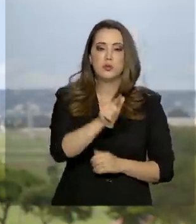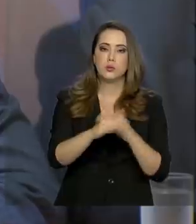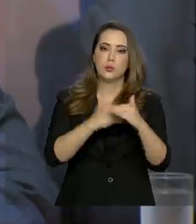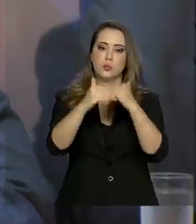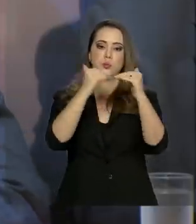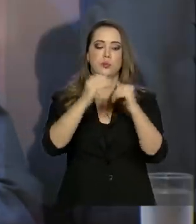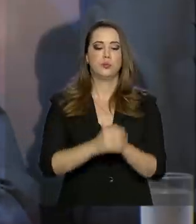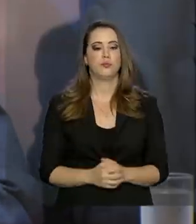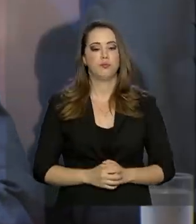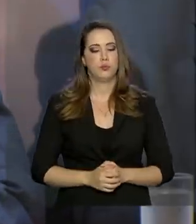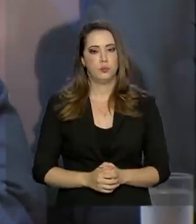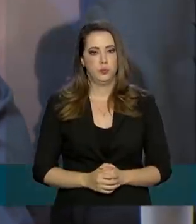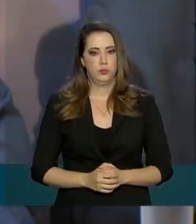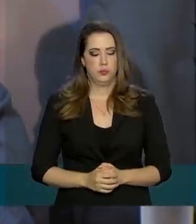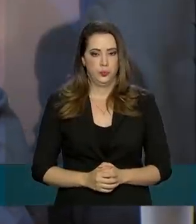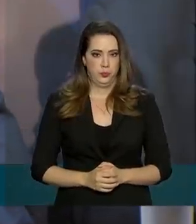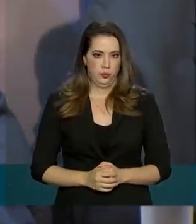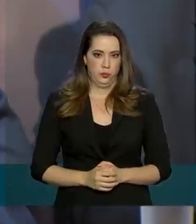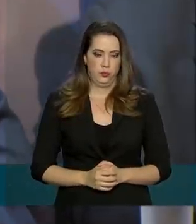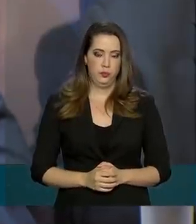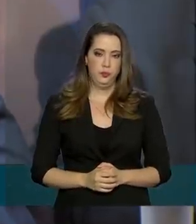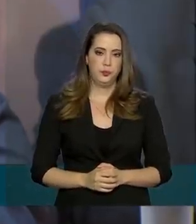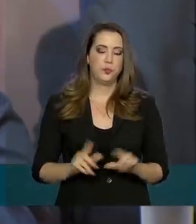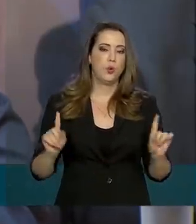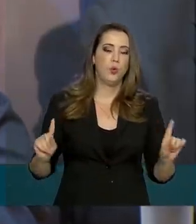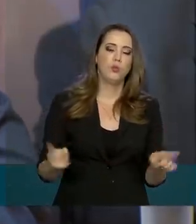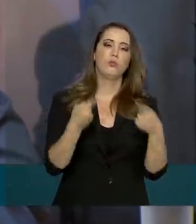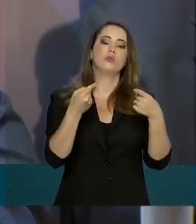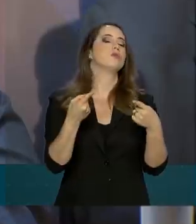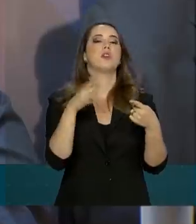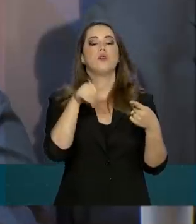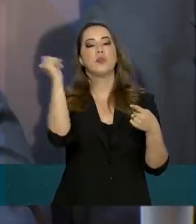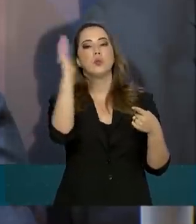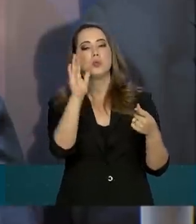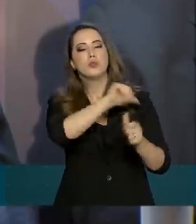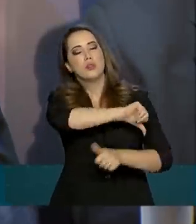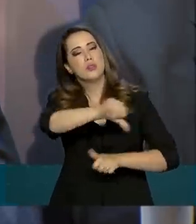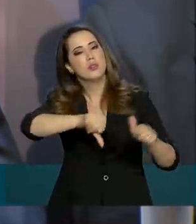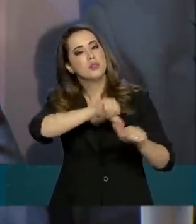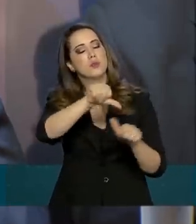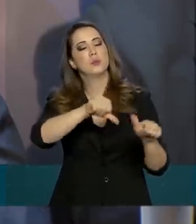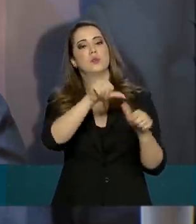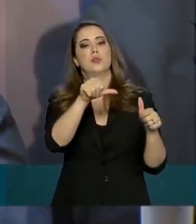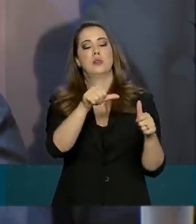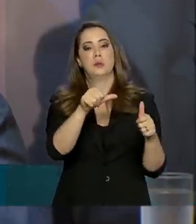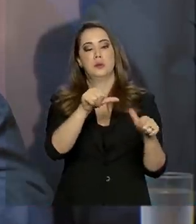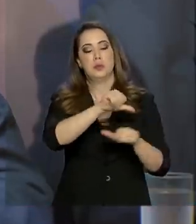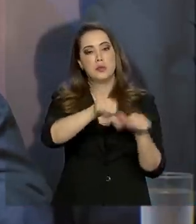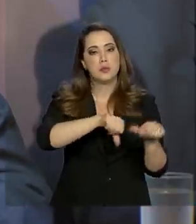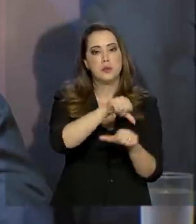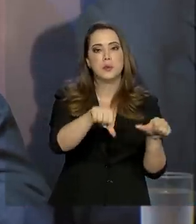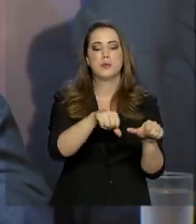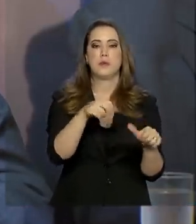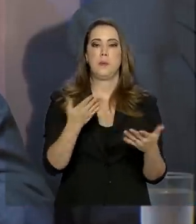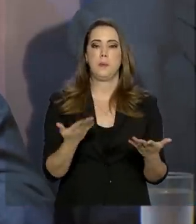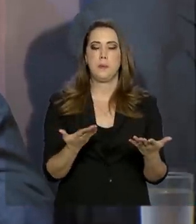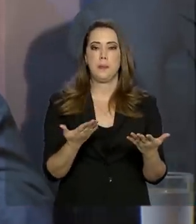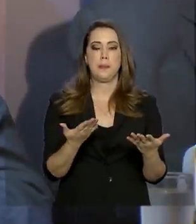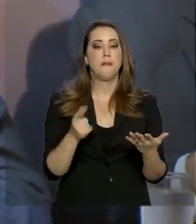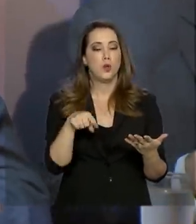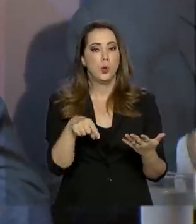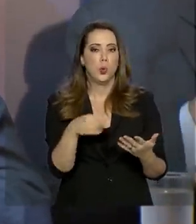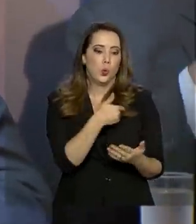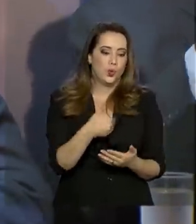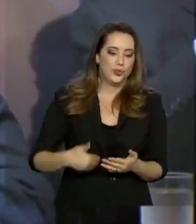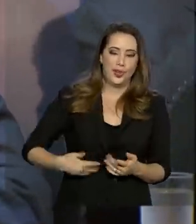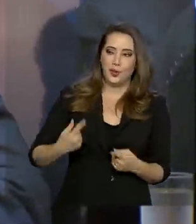crescer. O grande desafio brasileiro é a transformação do Estado. É como transformar esse Estado, que